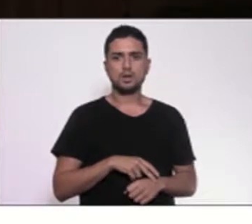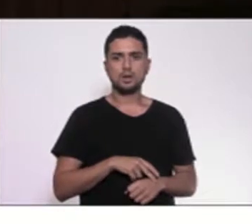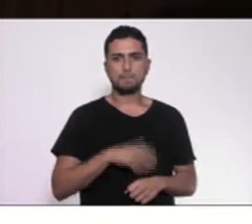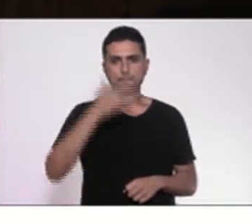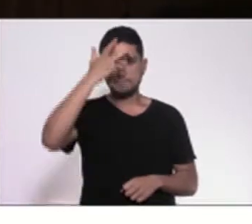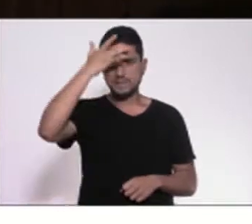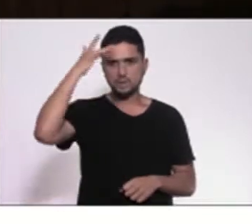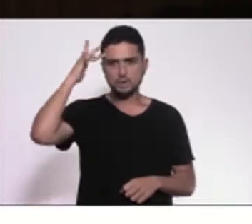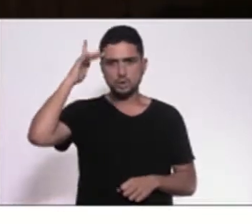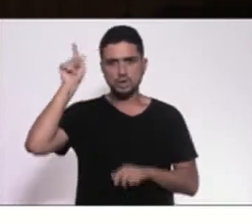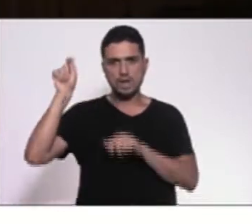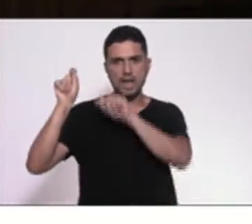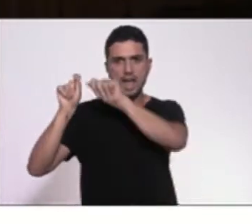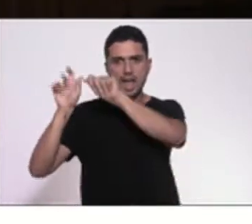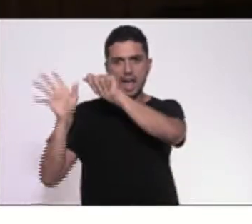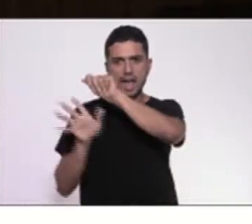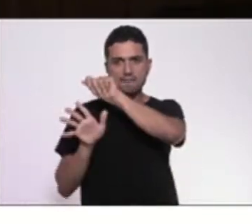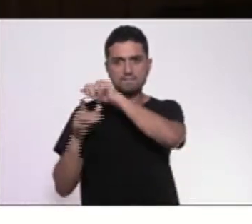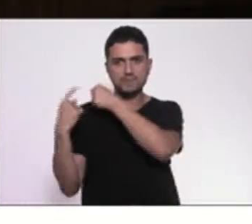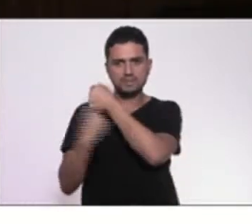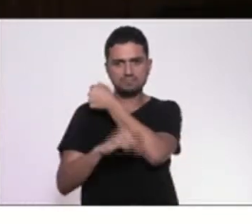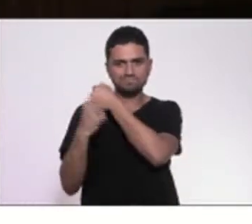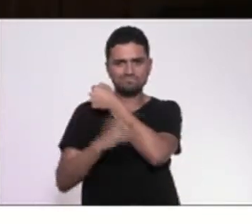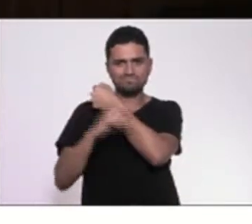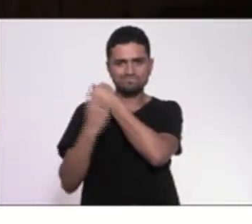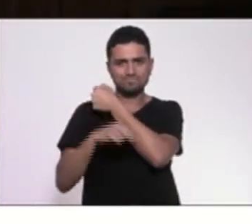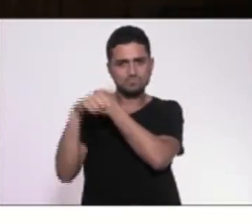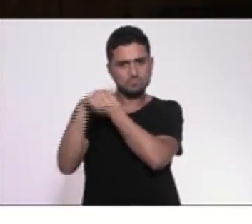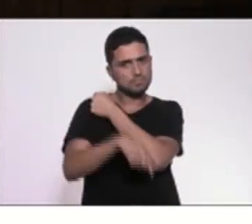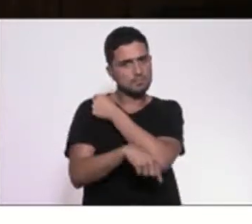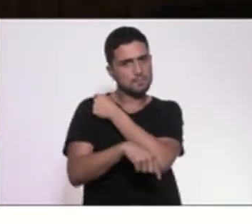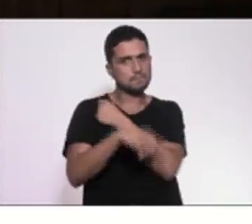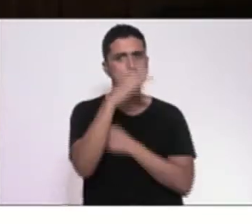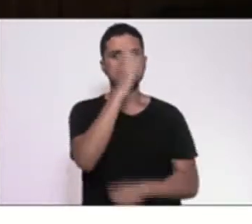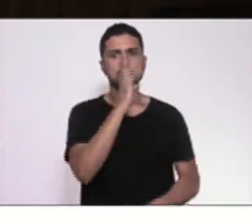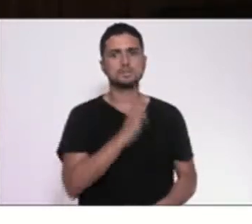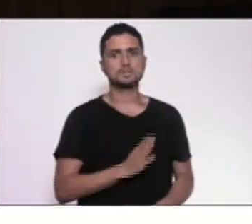escravos que vieram para o Brasil em